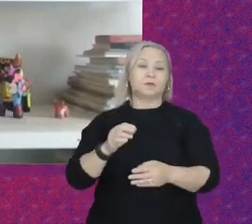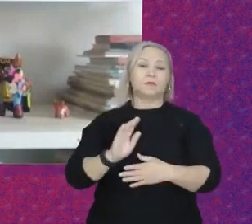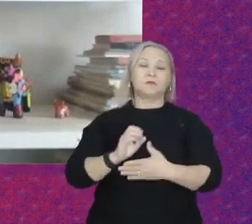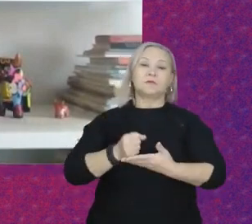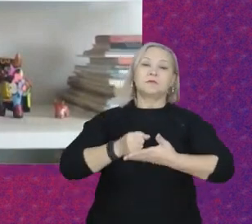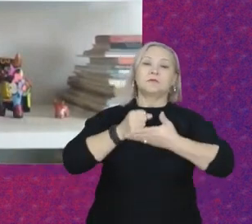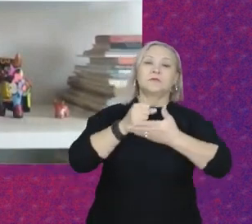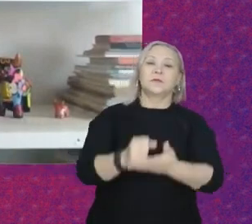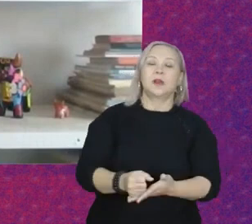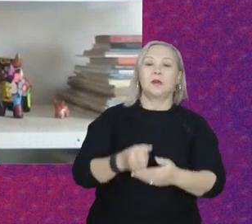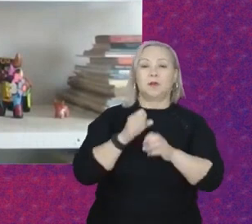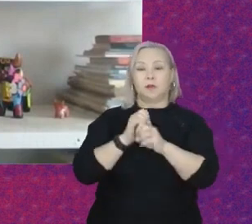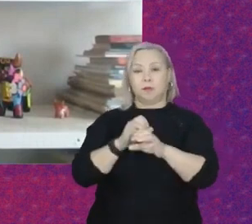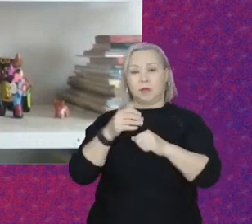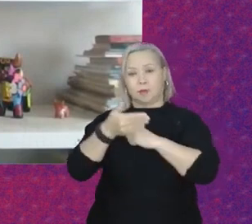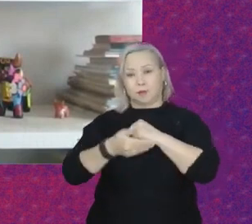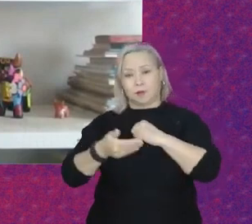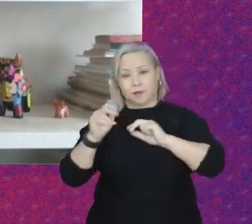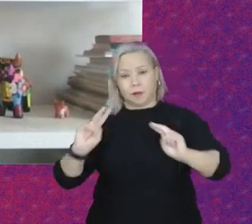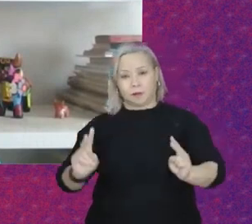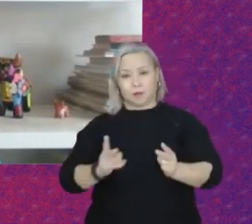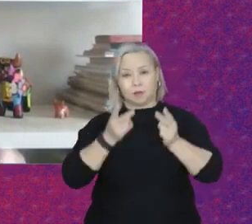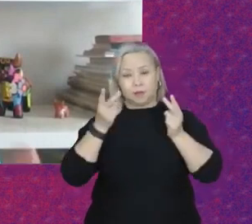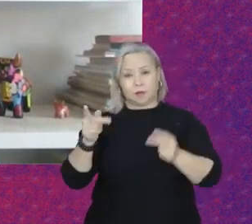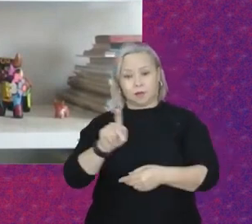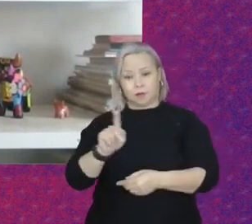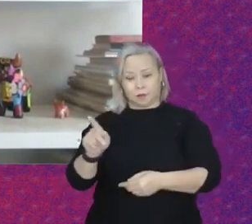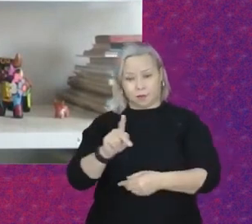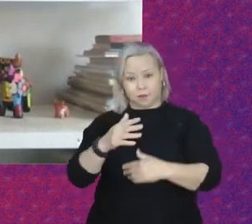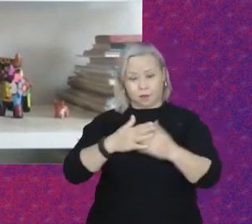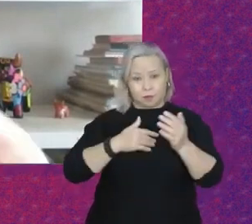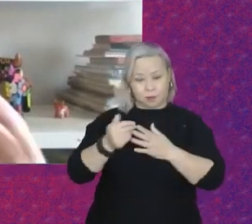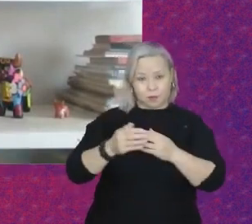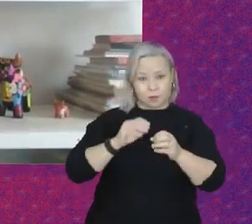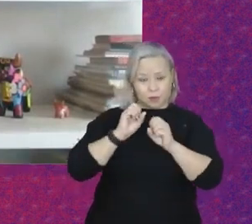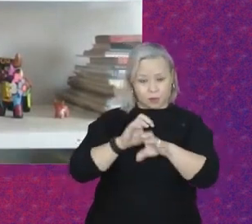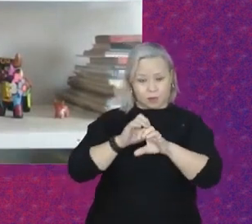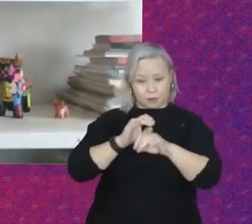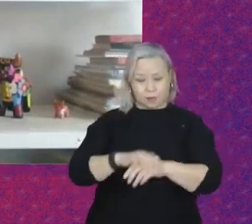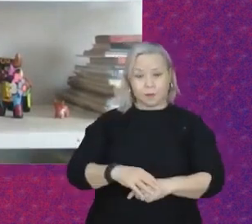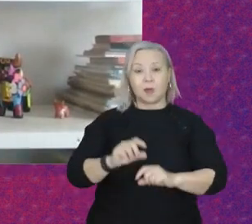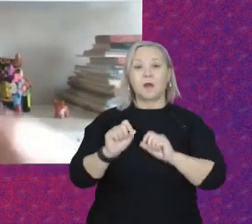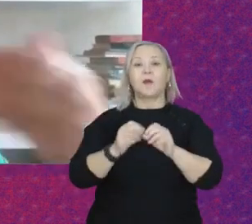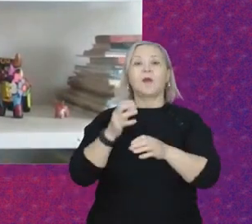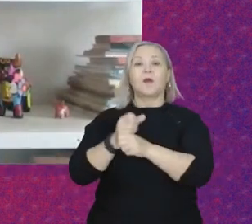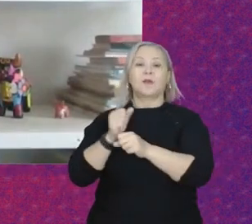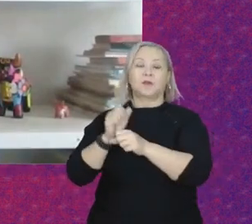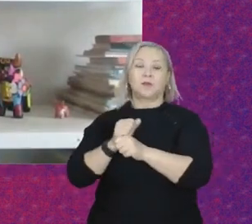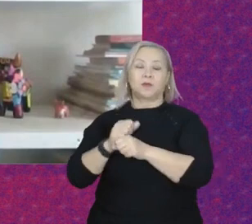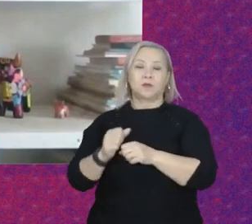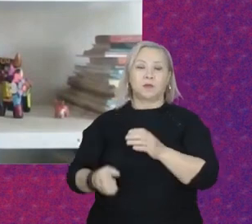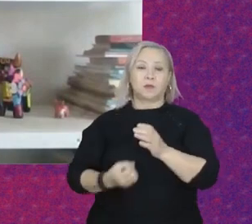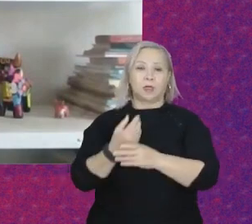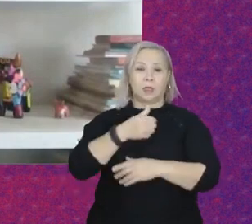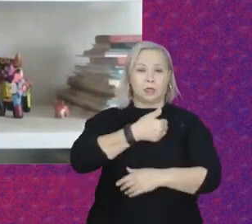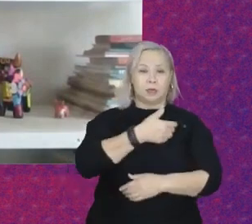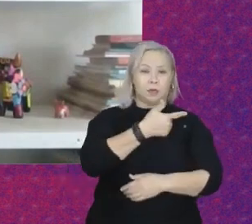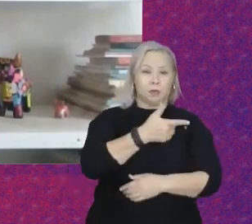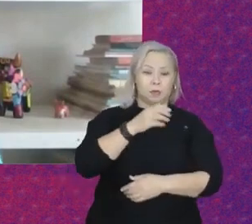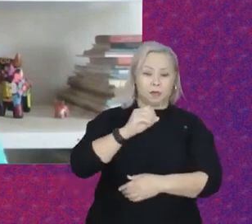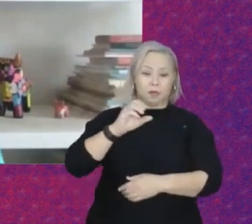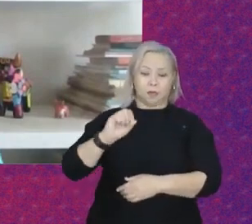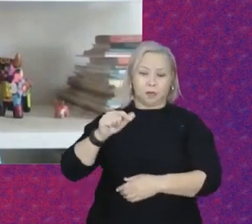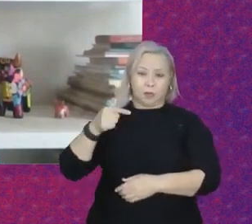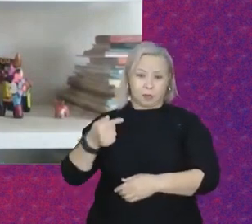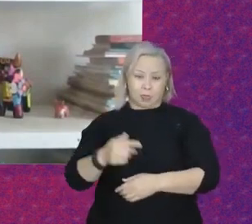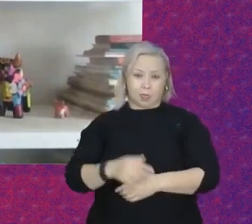Básica, valorização dos profissionais da educação. Com este fundo, criado em 2007, o antigo Fundef, né, o